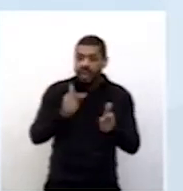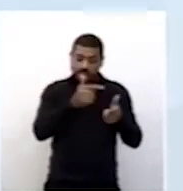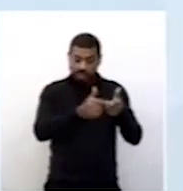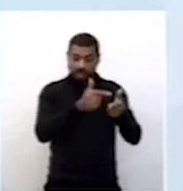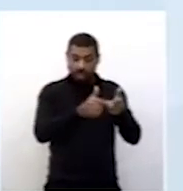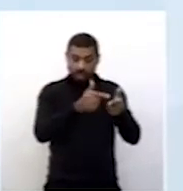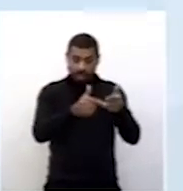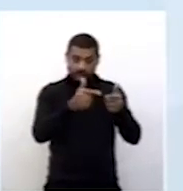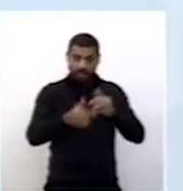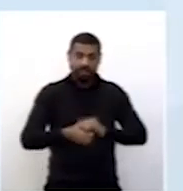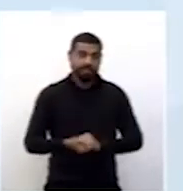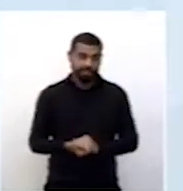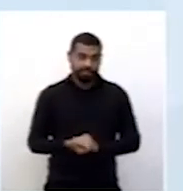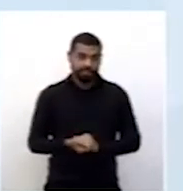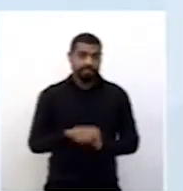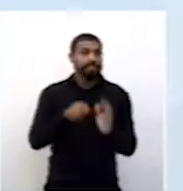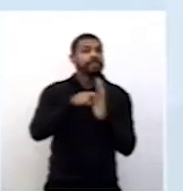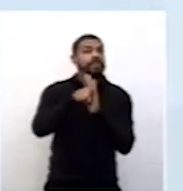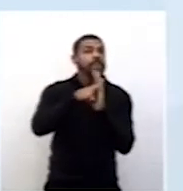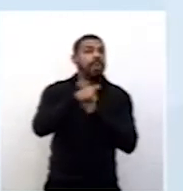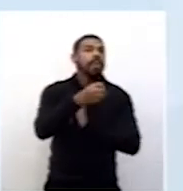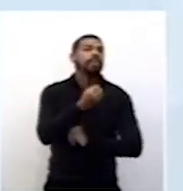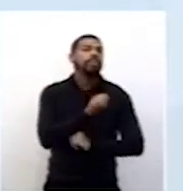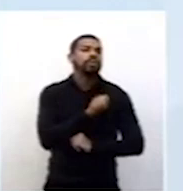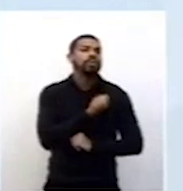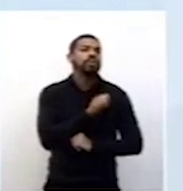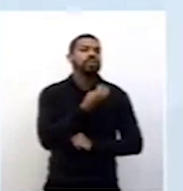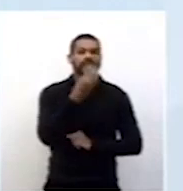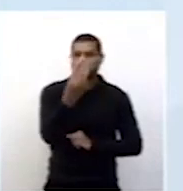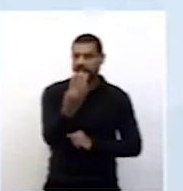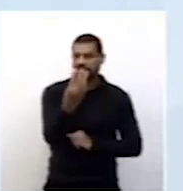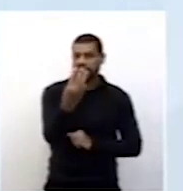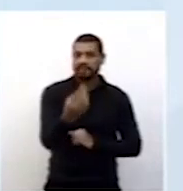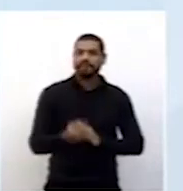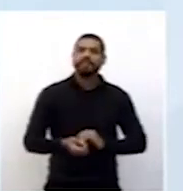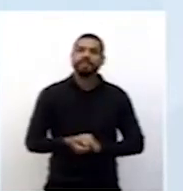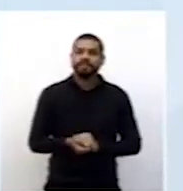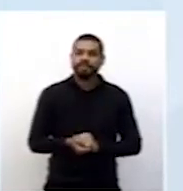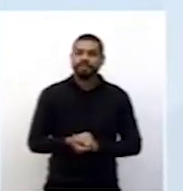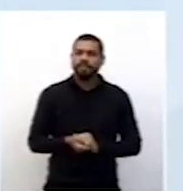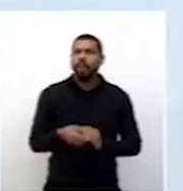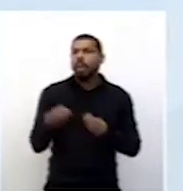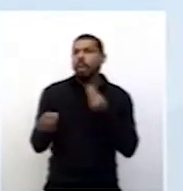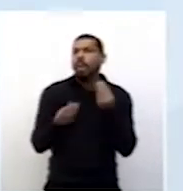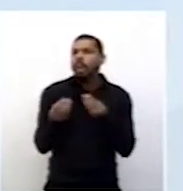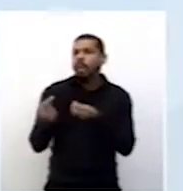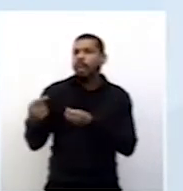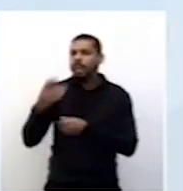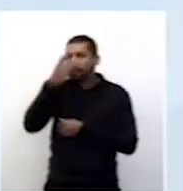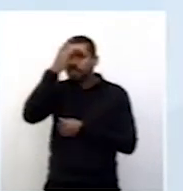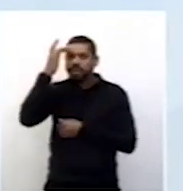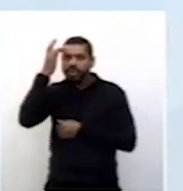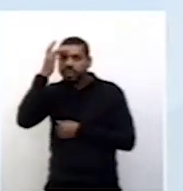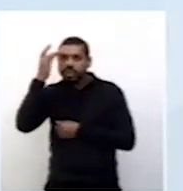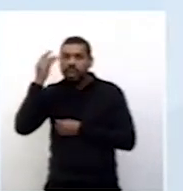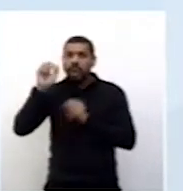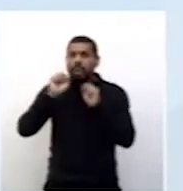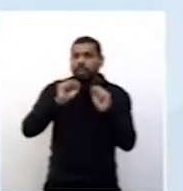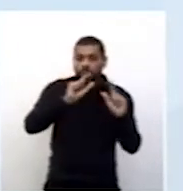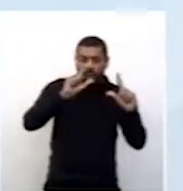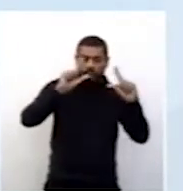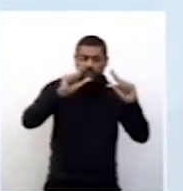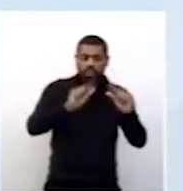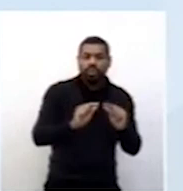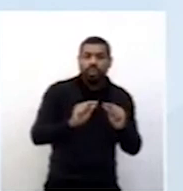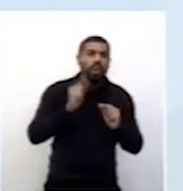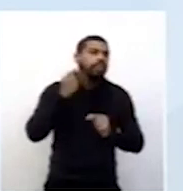problema? Terceira, what can people to reduce air pollution in your city? Como que as pessoas podem reduzir a poluição do ar na sua